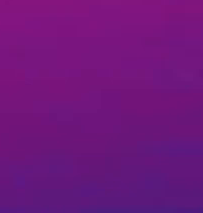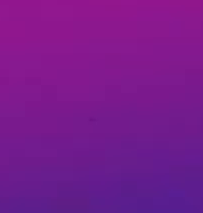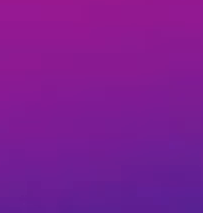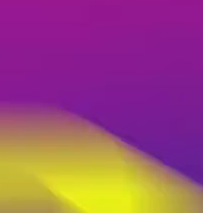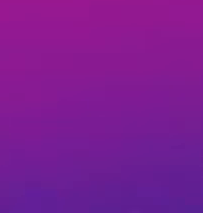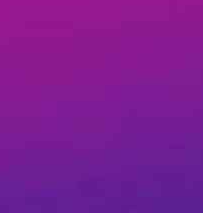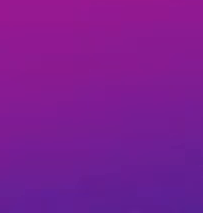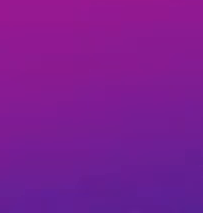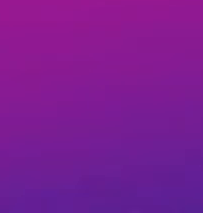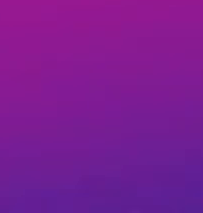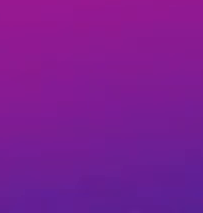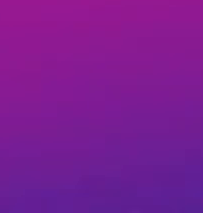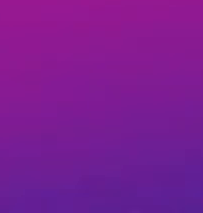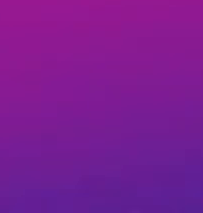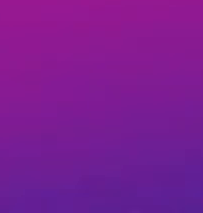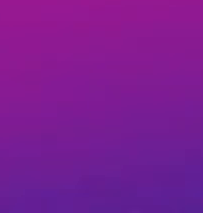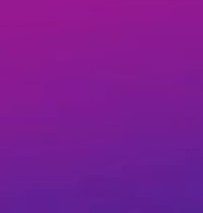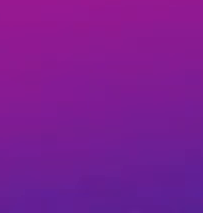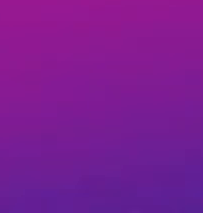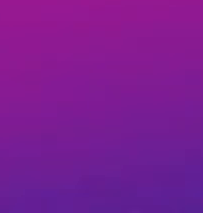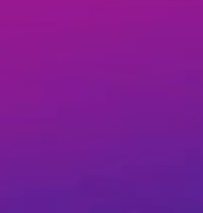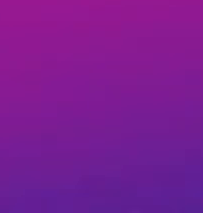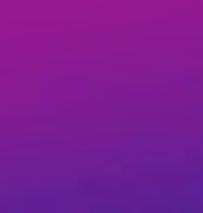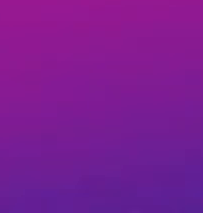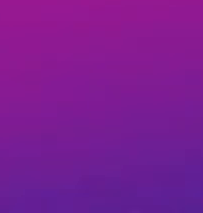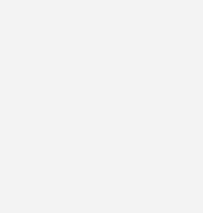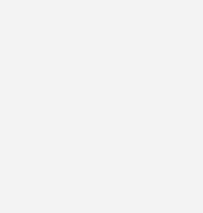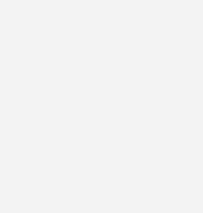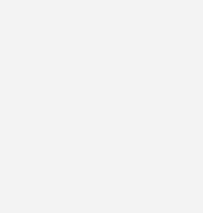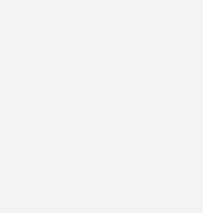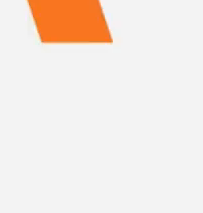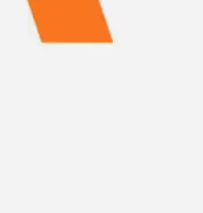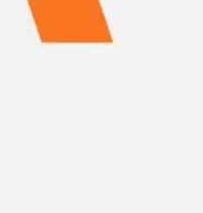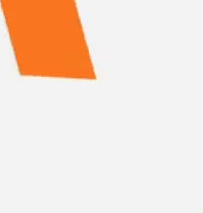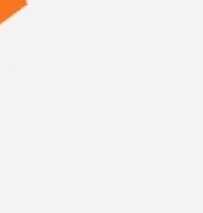muitas histórias um só coração